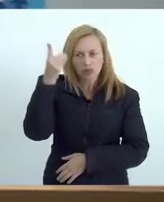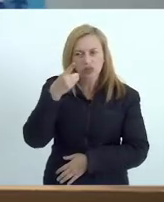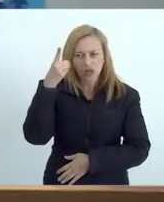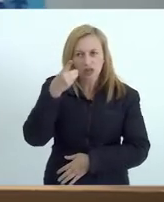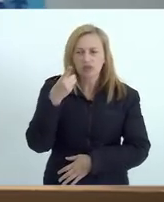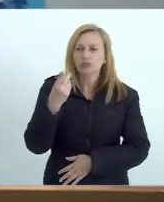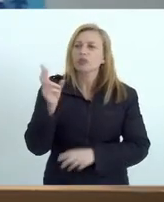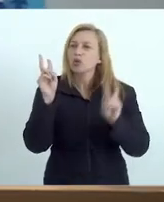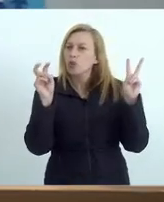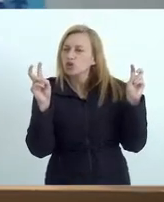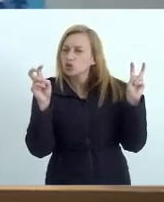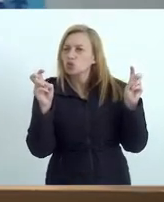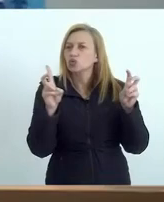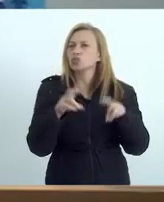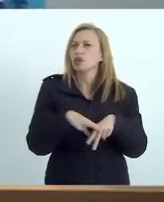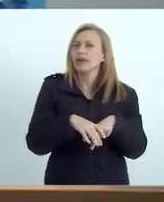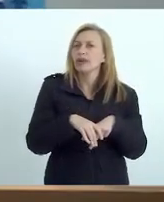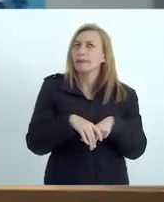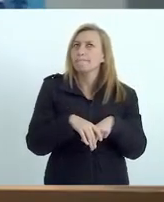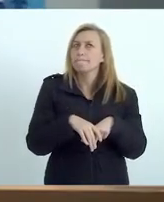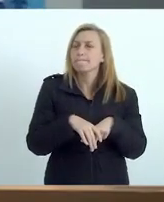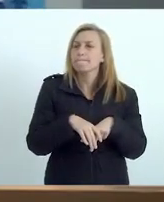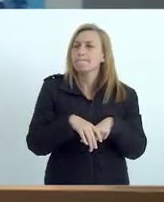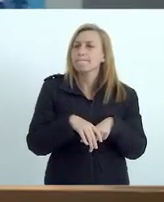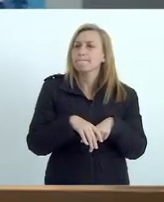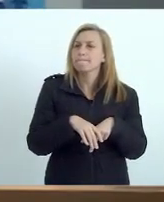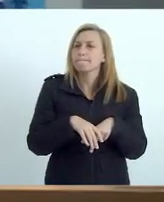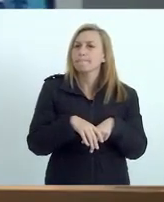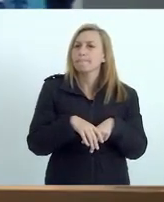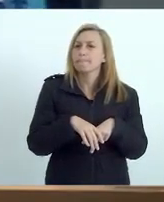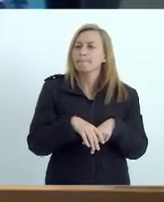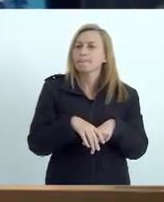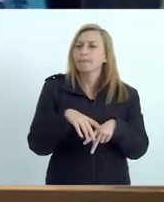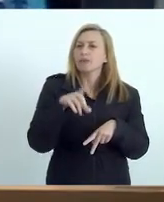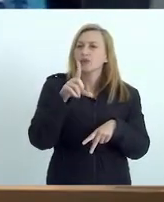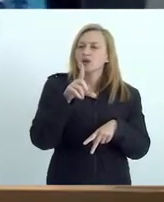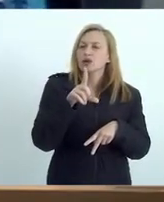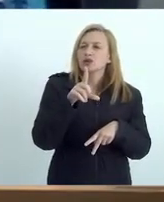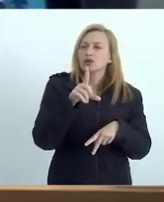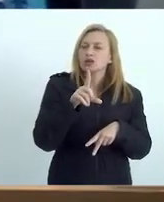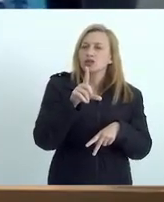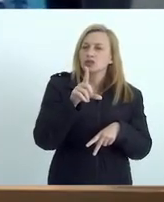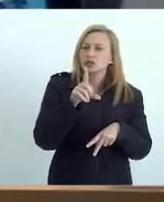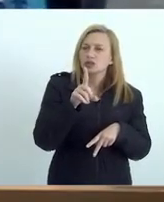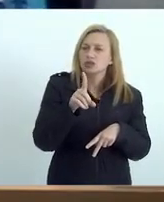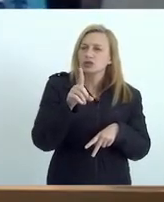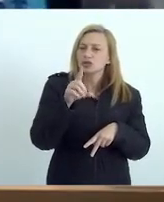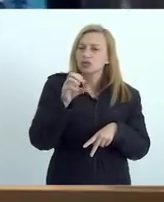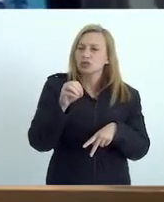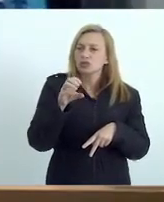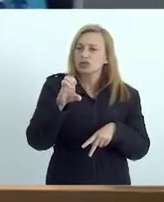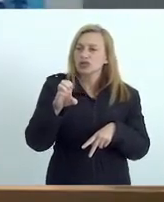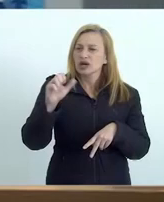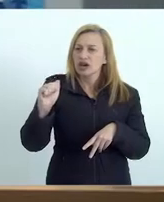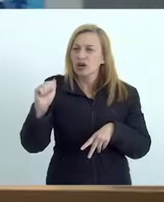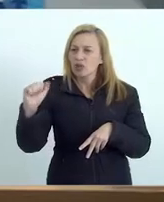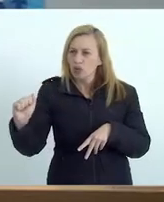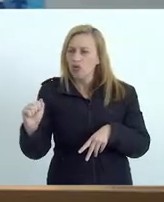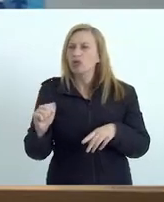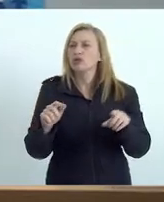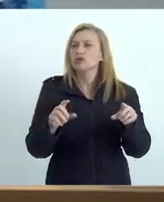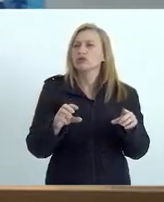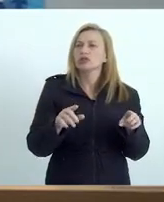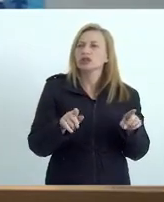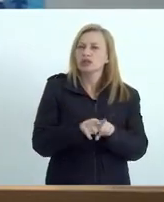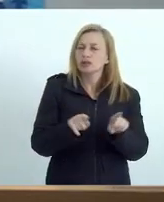sobre a questão do Ceará ó e do csbm que nós estamos tendo